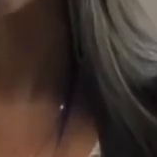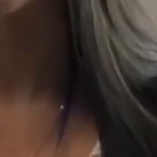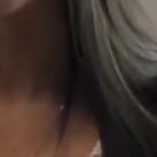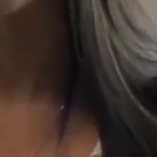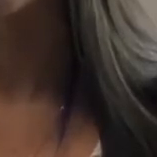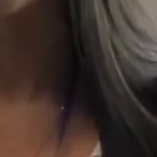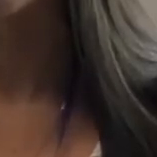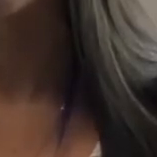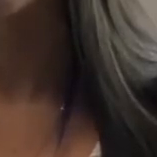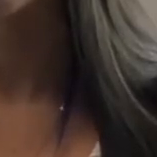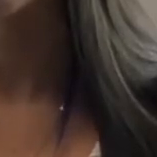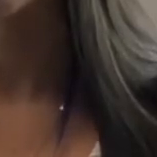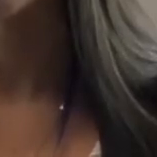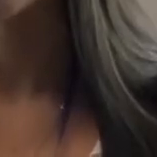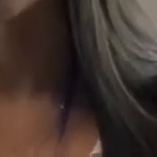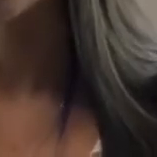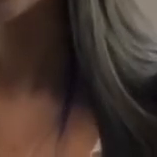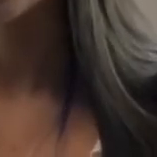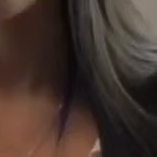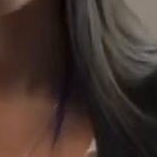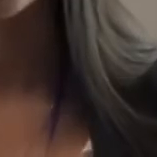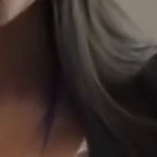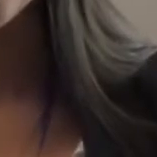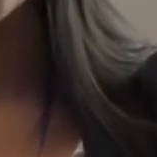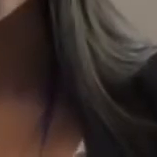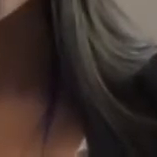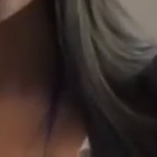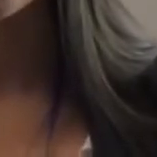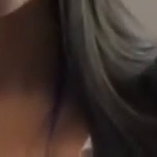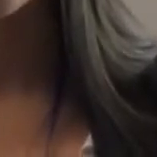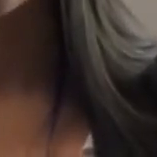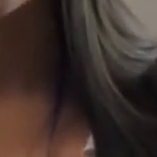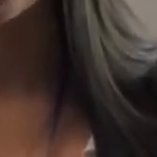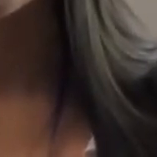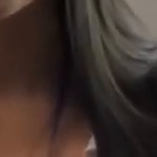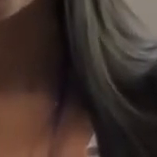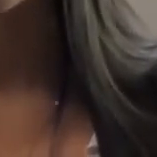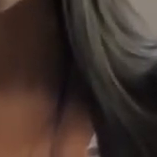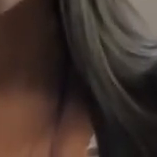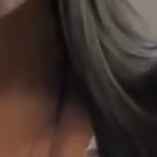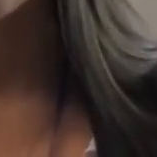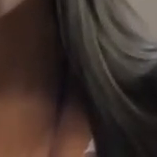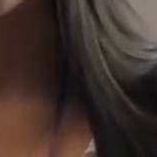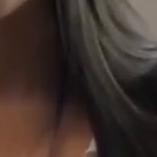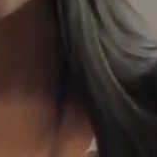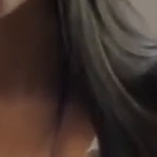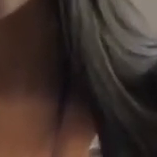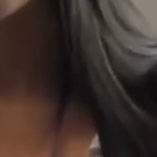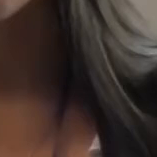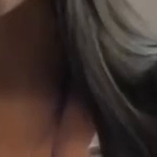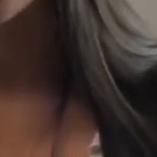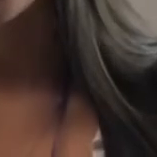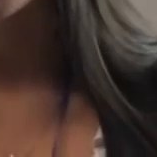setor de referência da UNO Chapecó. Boa noite, pessoal. Eu sou a Gabriela, eu sou bibliotecária do setor de periódicos aqui